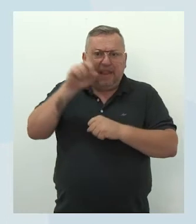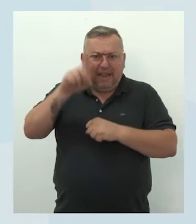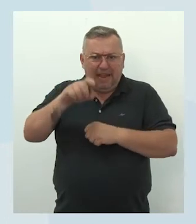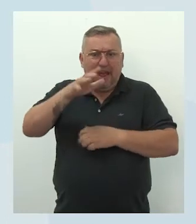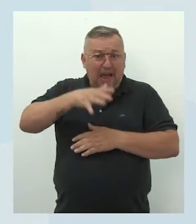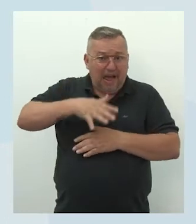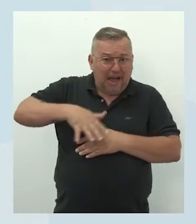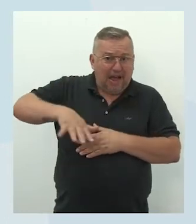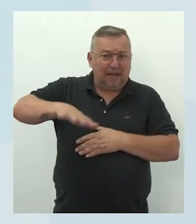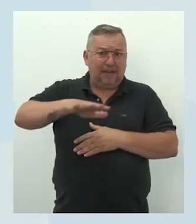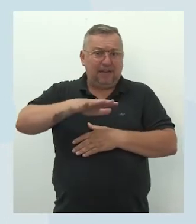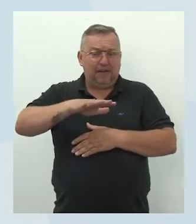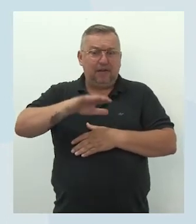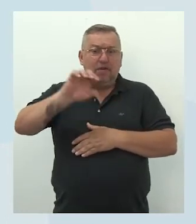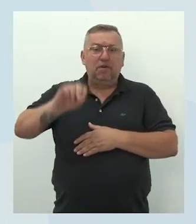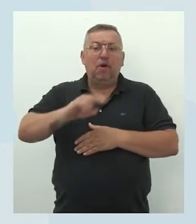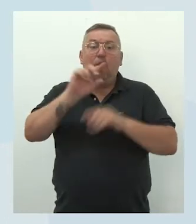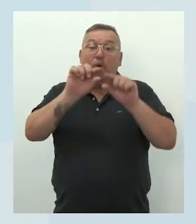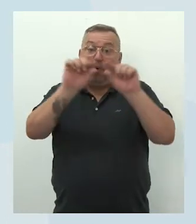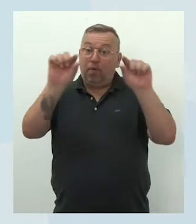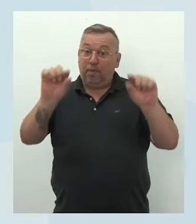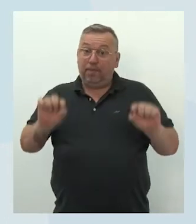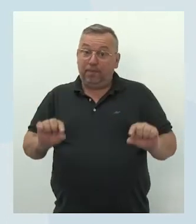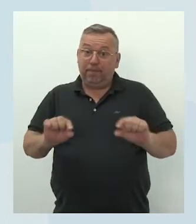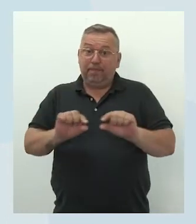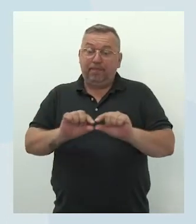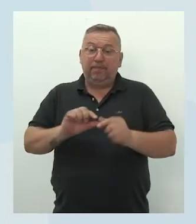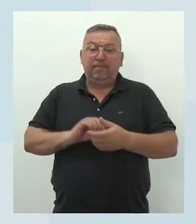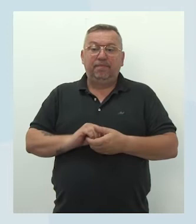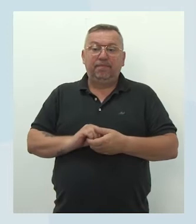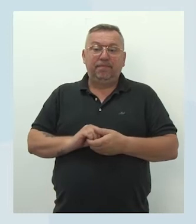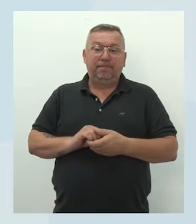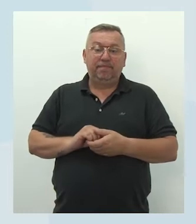está vinculada ao conceito de área ou de perímetro.